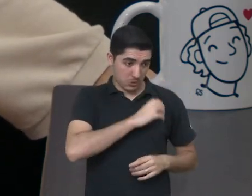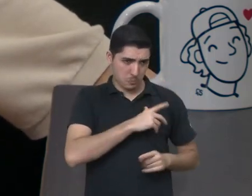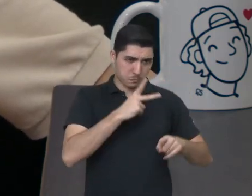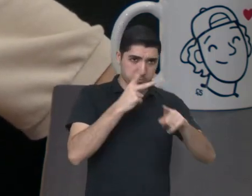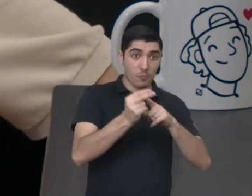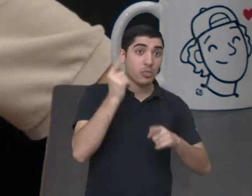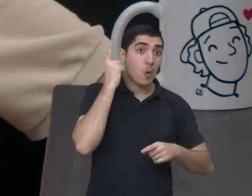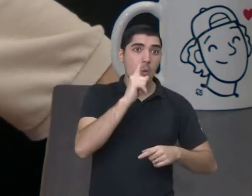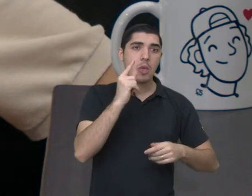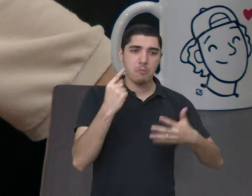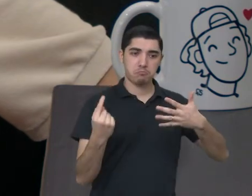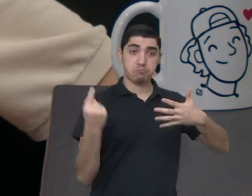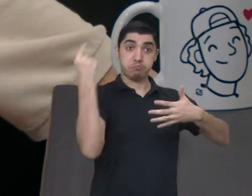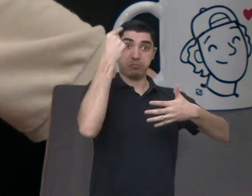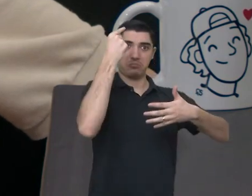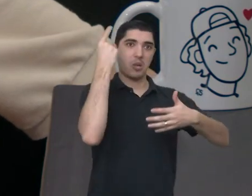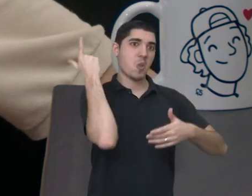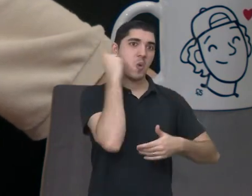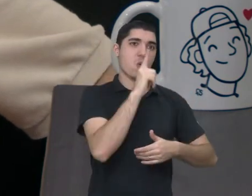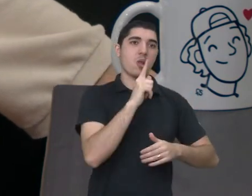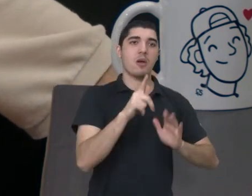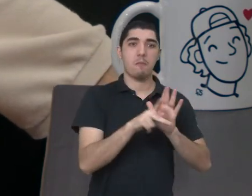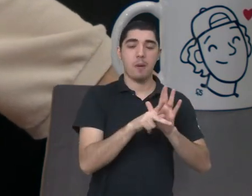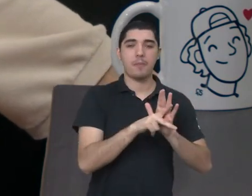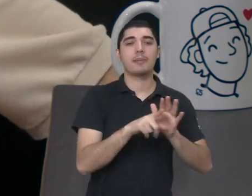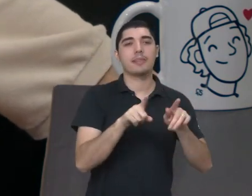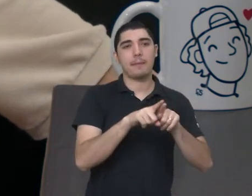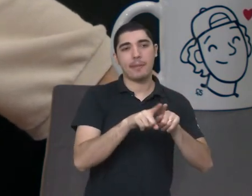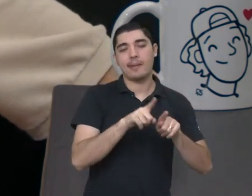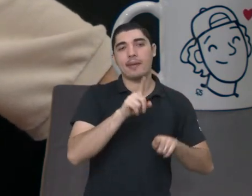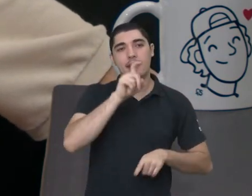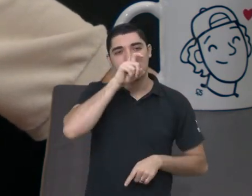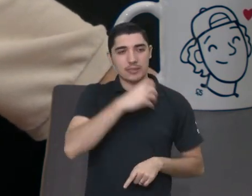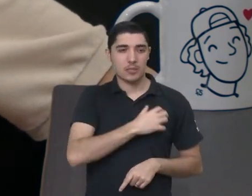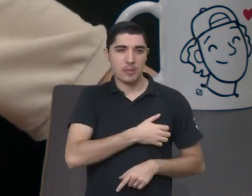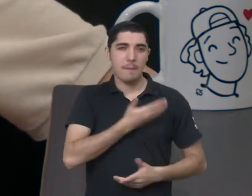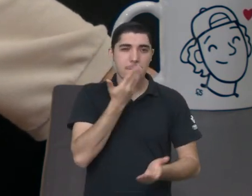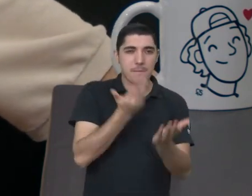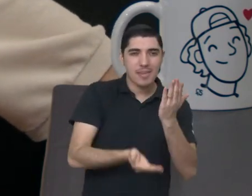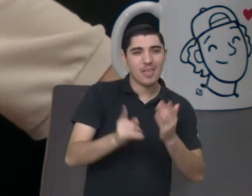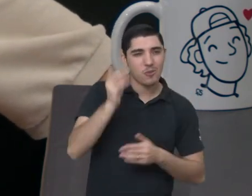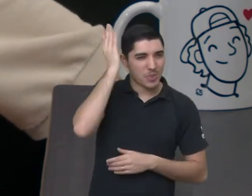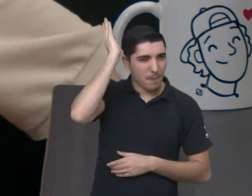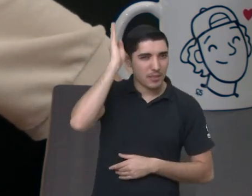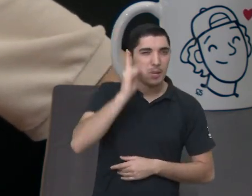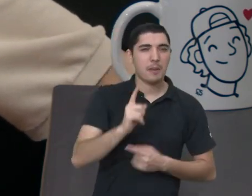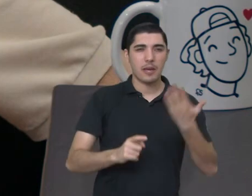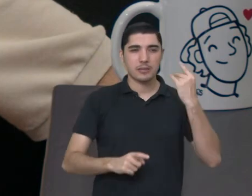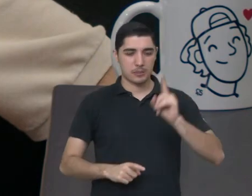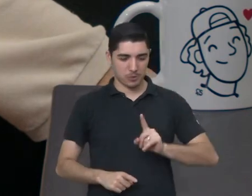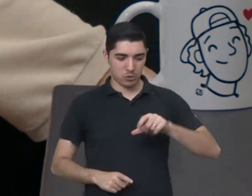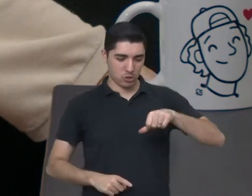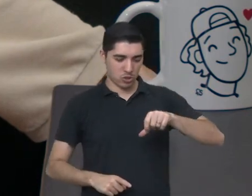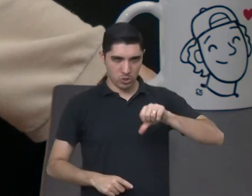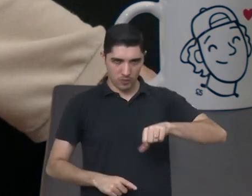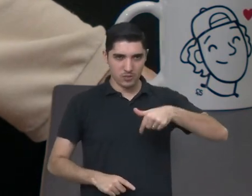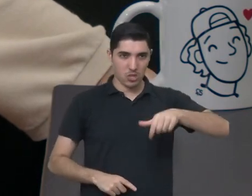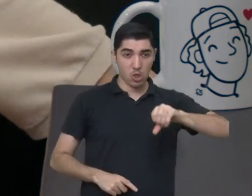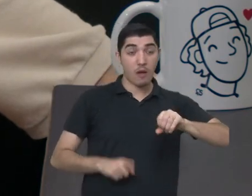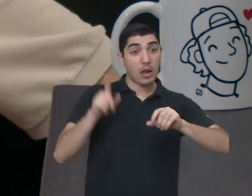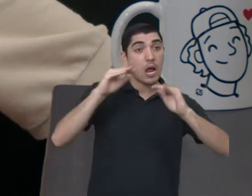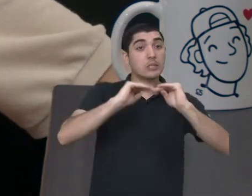enquanto o narrador da TV ele tá fulano com a bola, não sei o que, fala propaganda, ele troca ideia. Como dizia o da rádio não. Abrão, né? Na minha época,